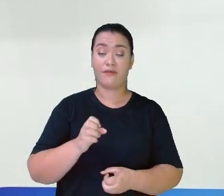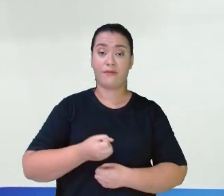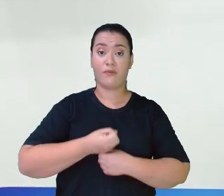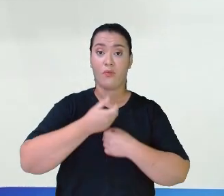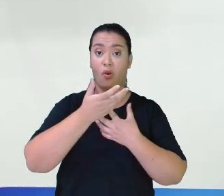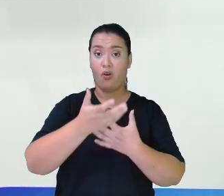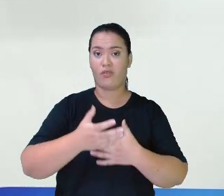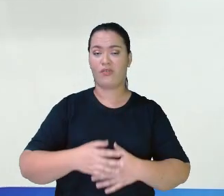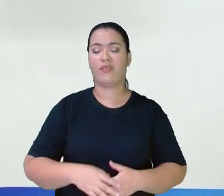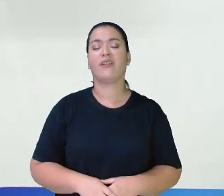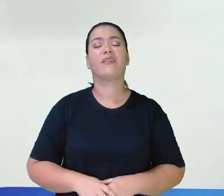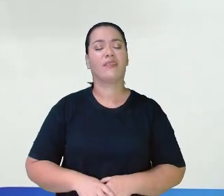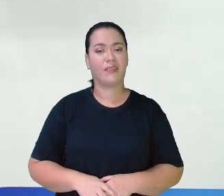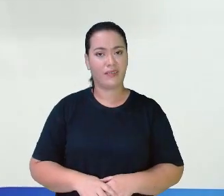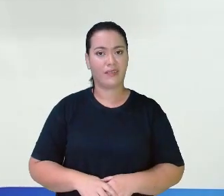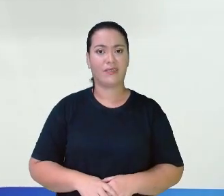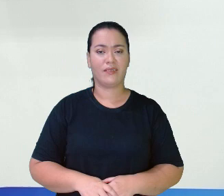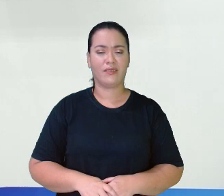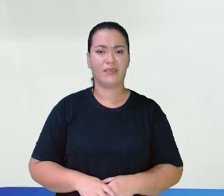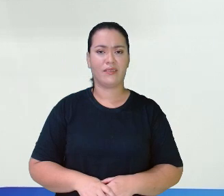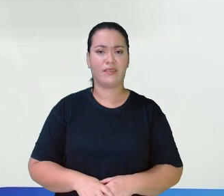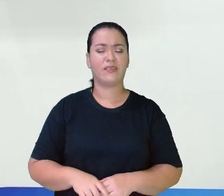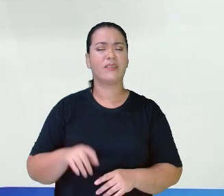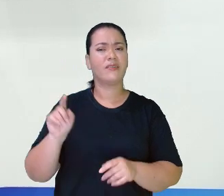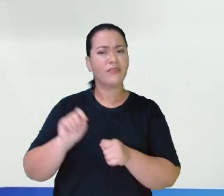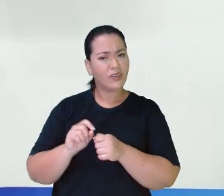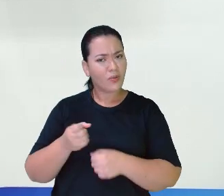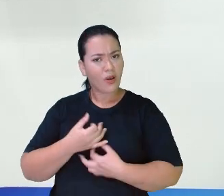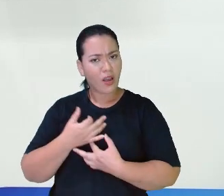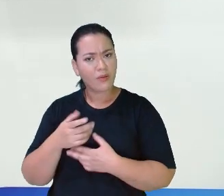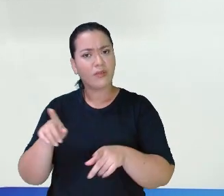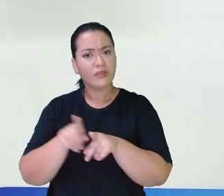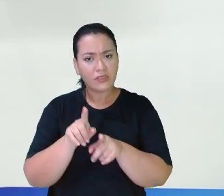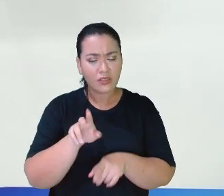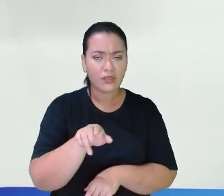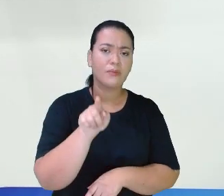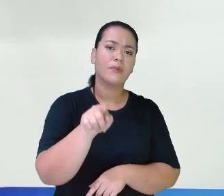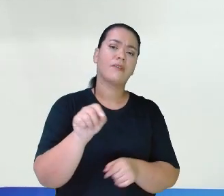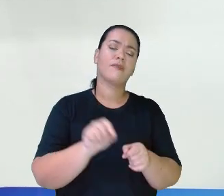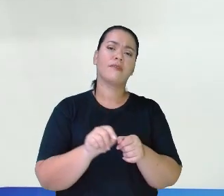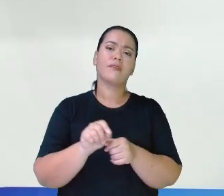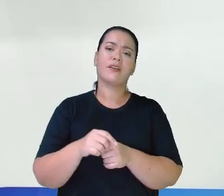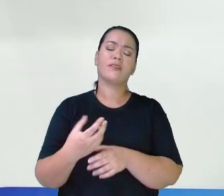poema. Veja que coisa interessante. Se ele fez, você pode fazer. Você